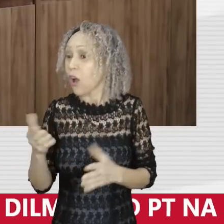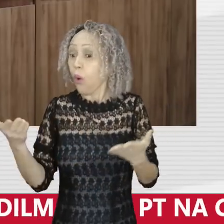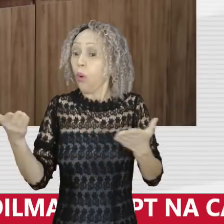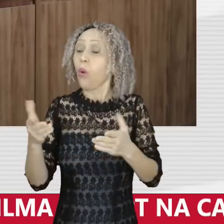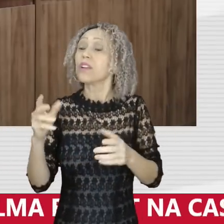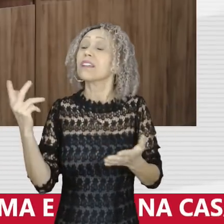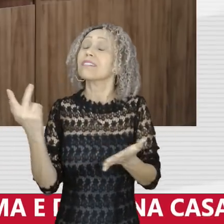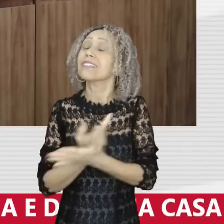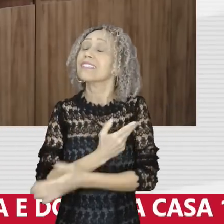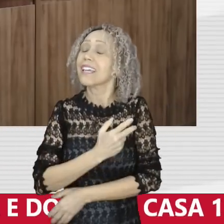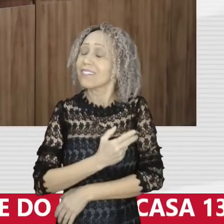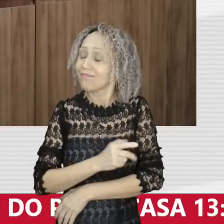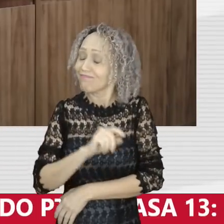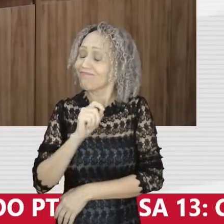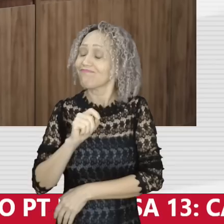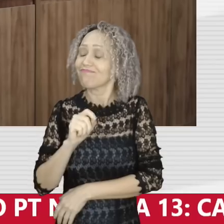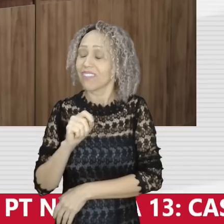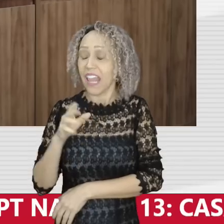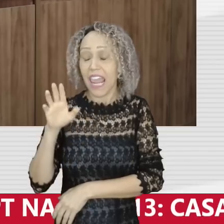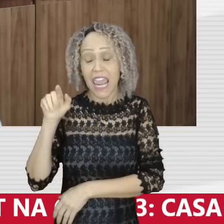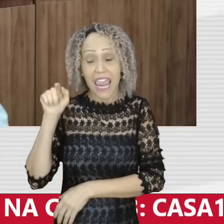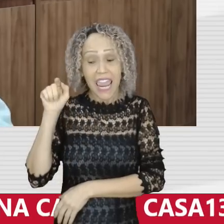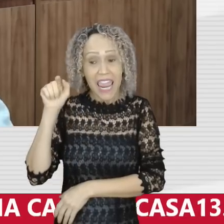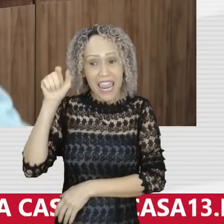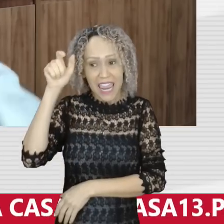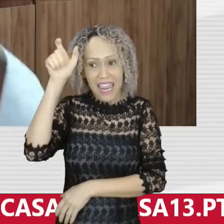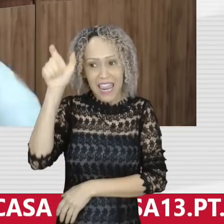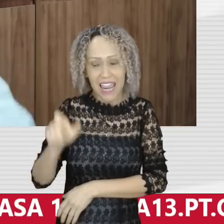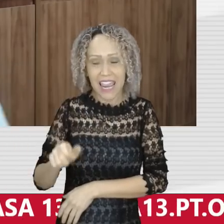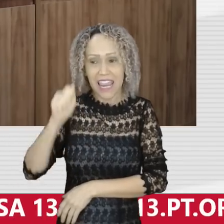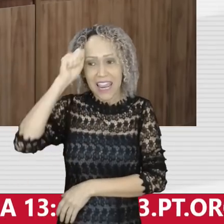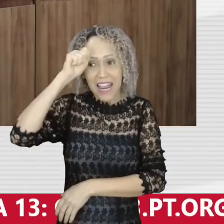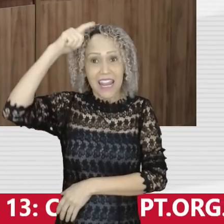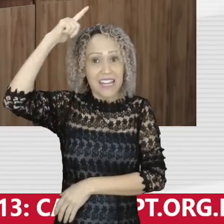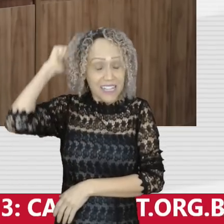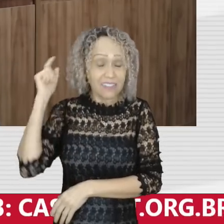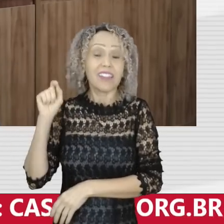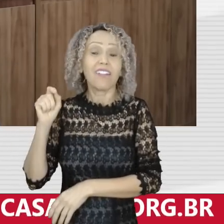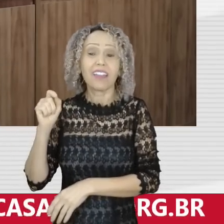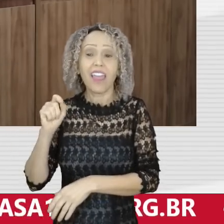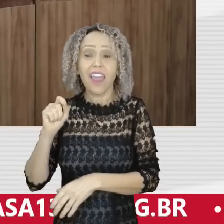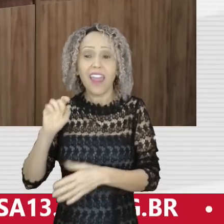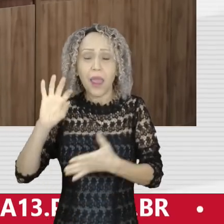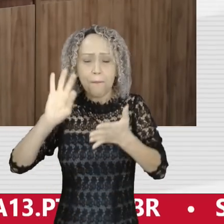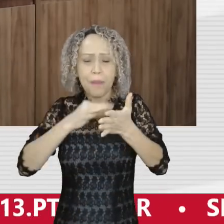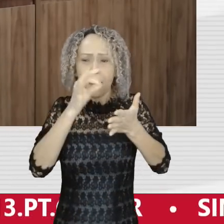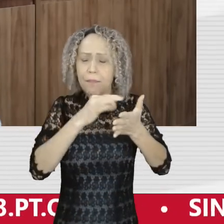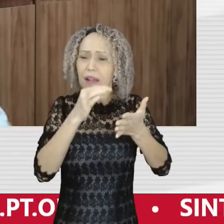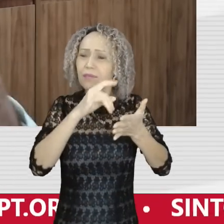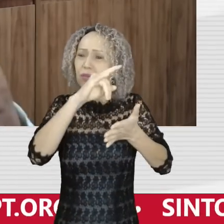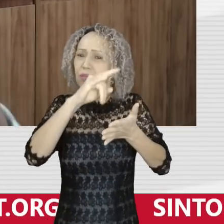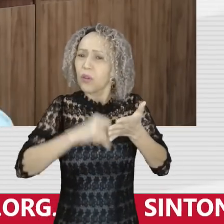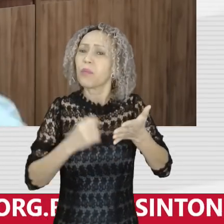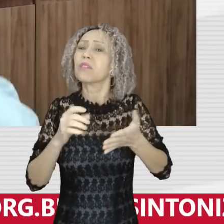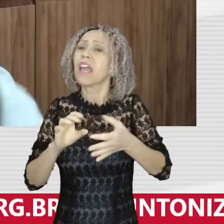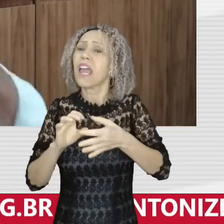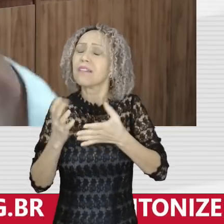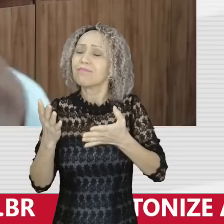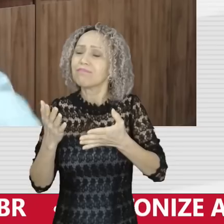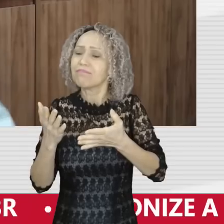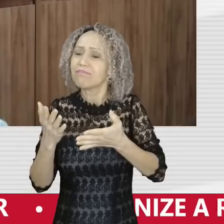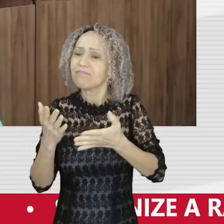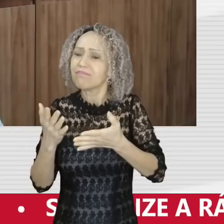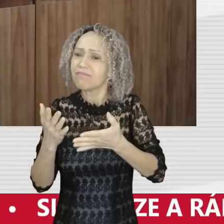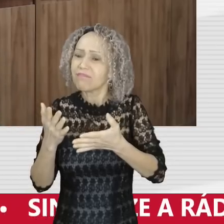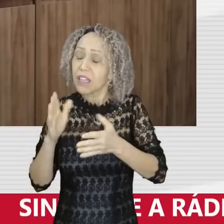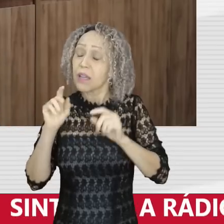atos golpistas armados em 6 estados, inclusive no Distrito Federal. Eu queria que você falasse, Rosilene, qual é